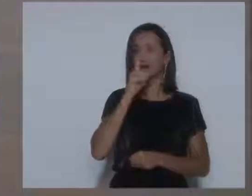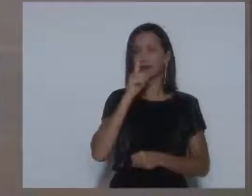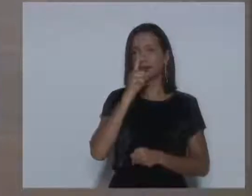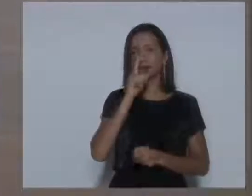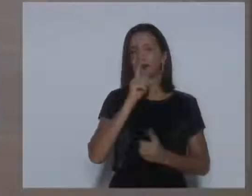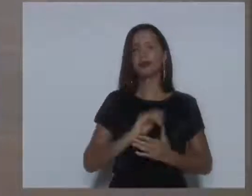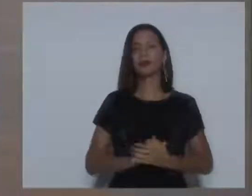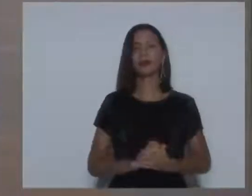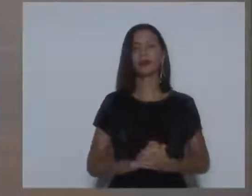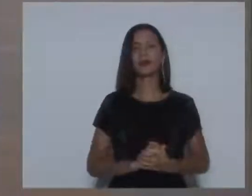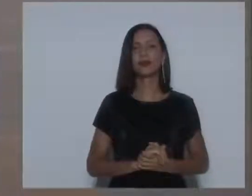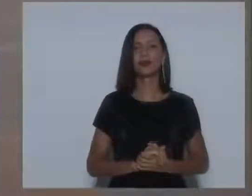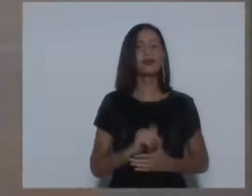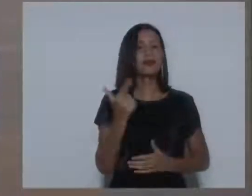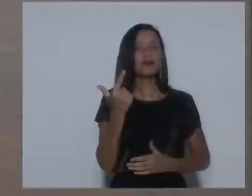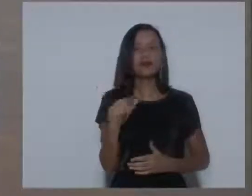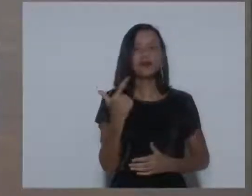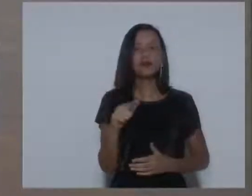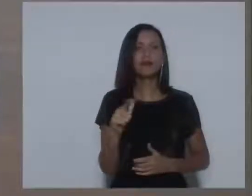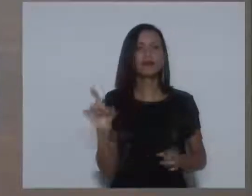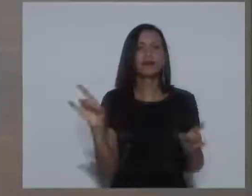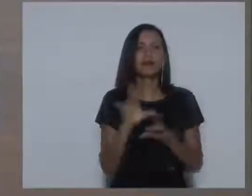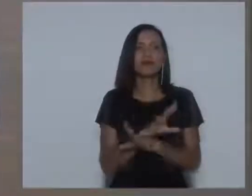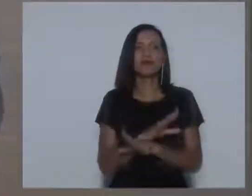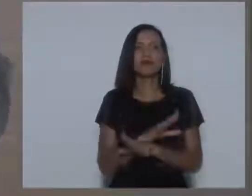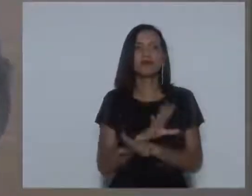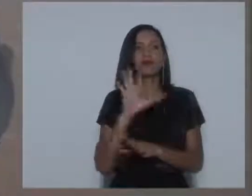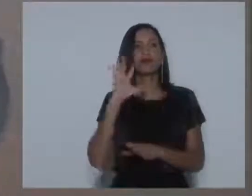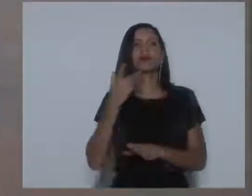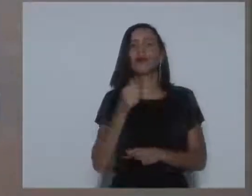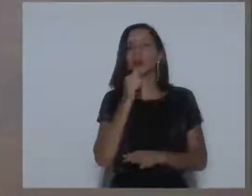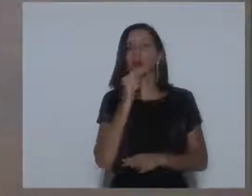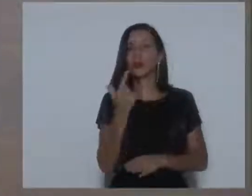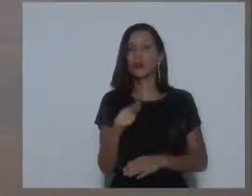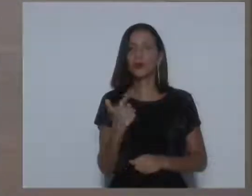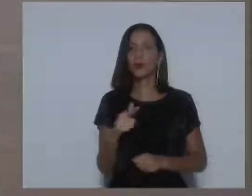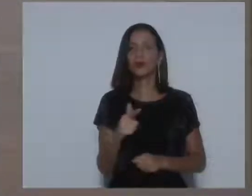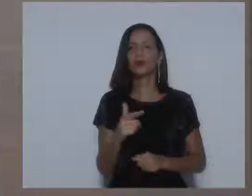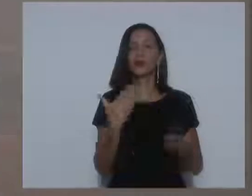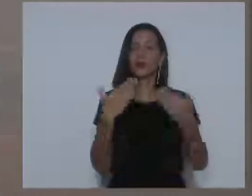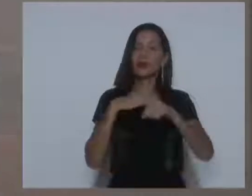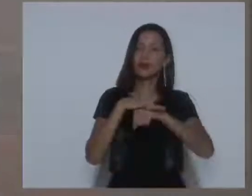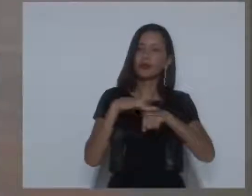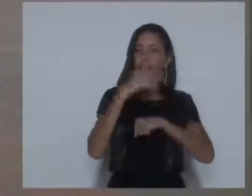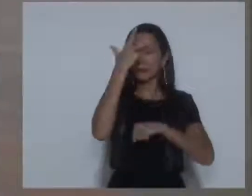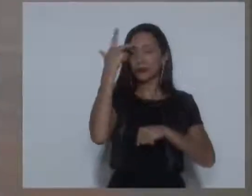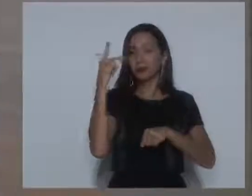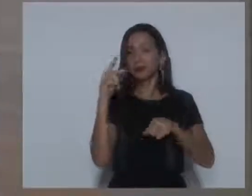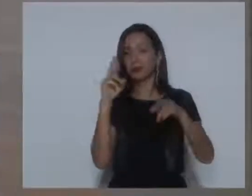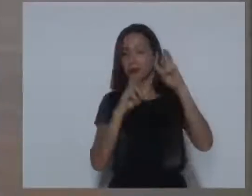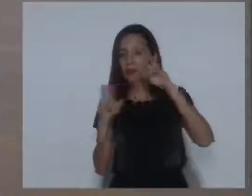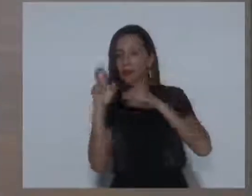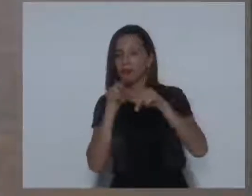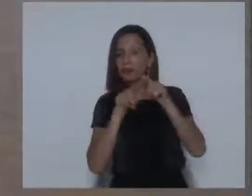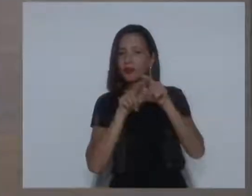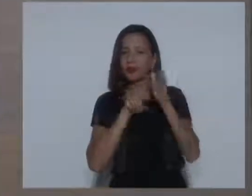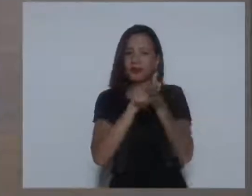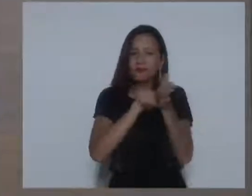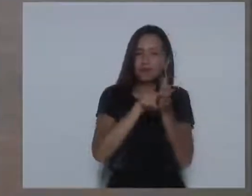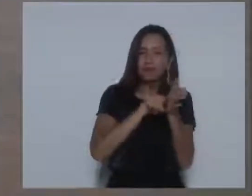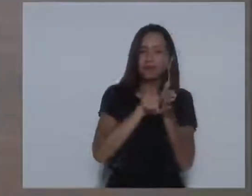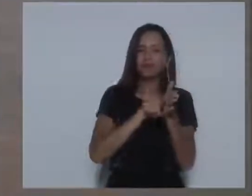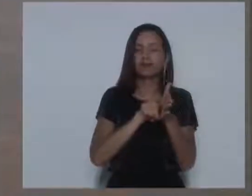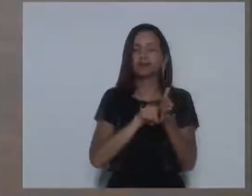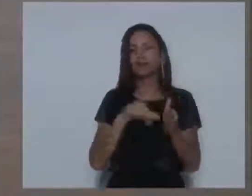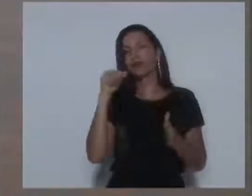Vinhedo, e que ainda não teve um desfecho, né? Eu falei com alguns investigadores e com a delegada sobre o crime